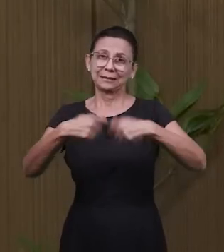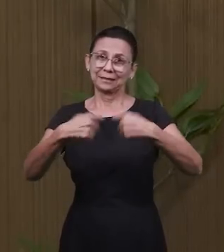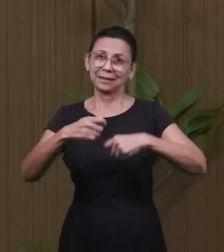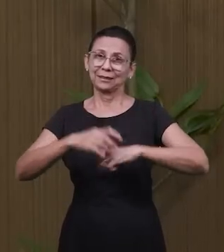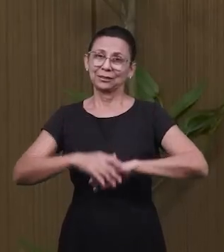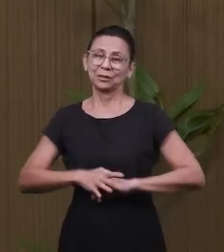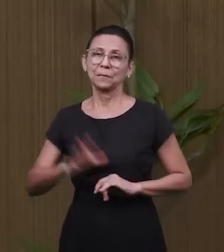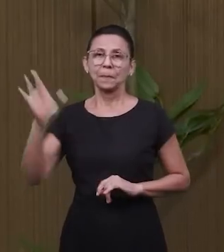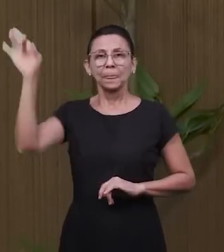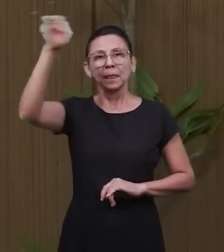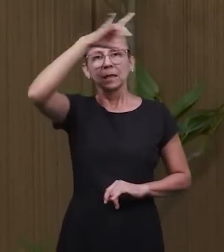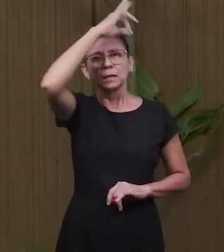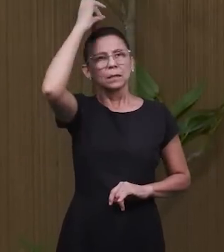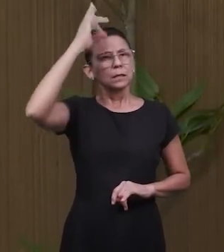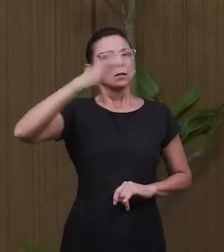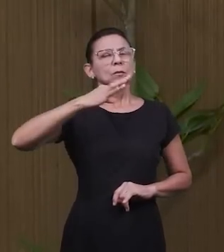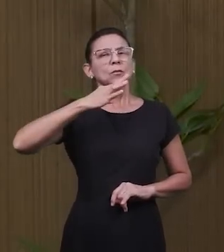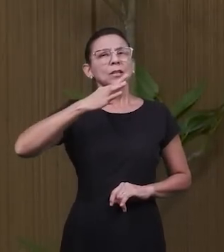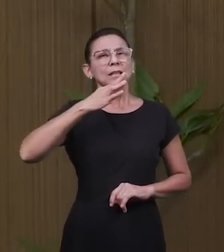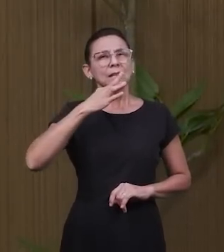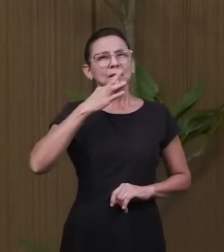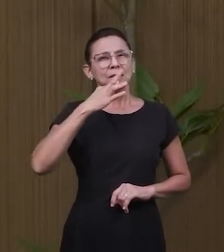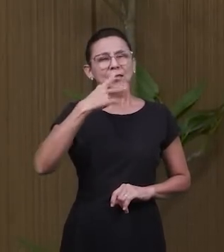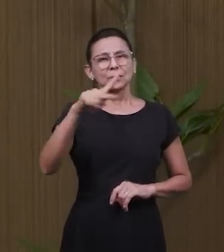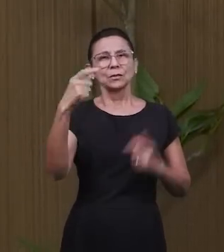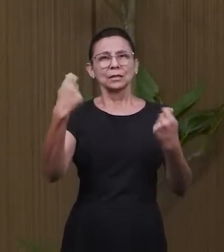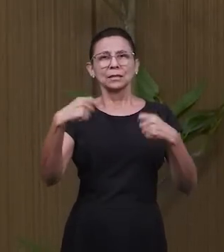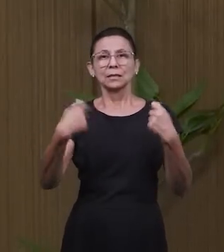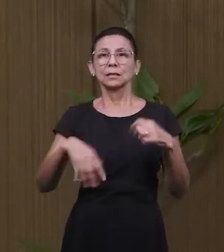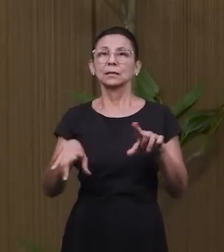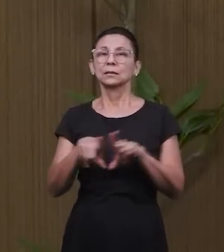ele conhece a mente de Cristo.